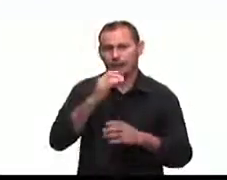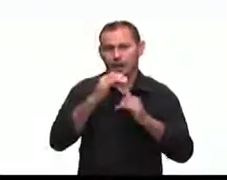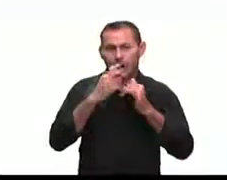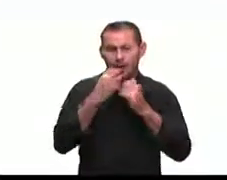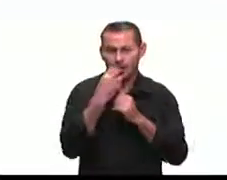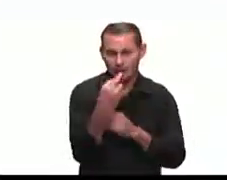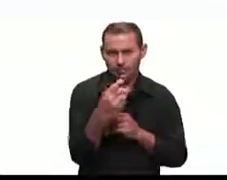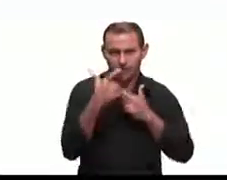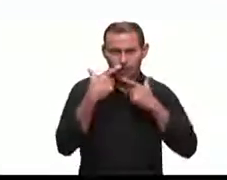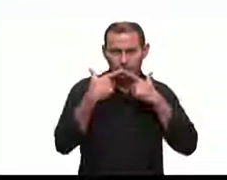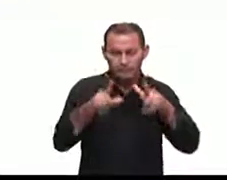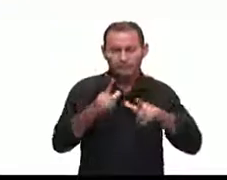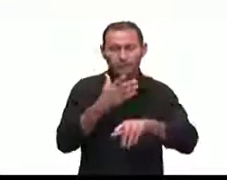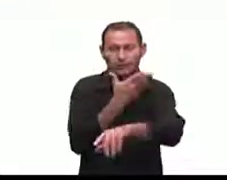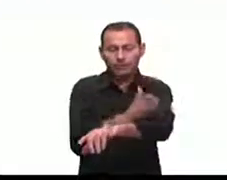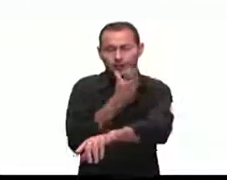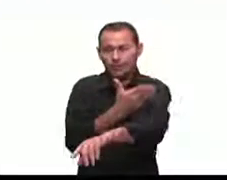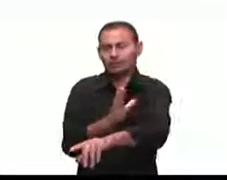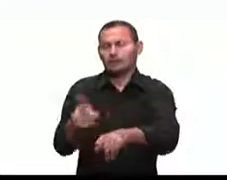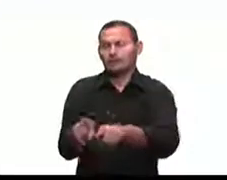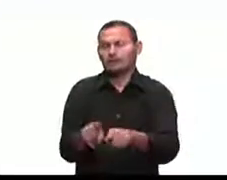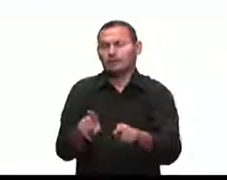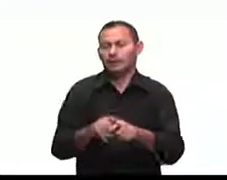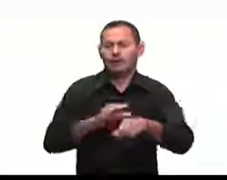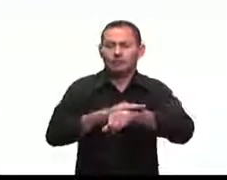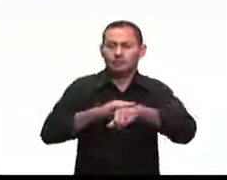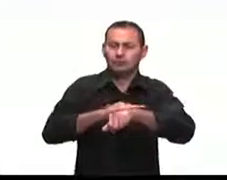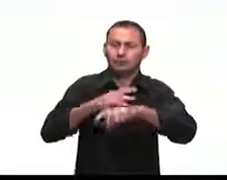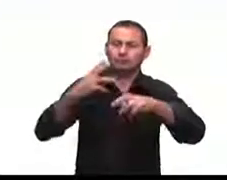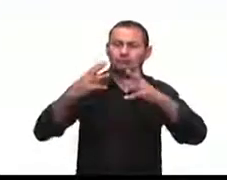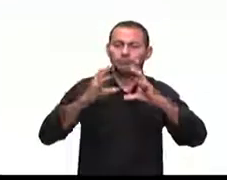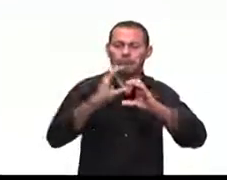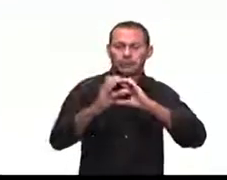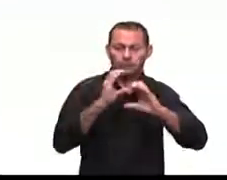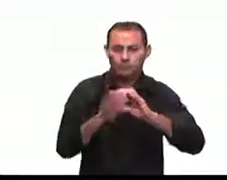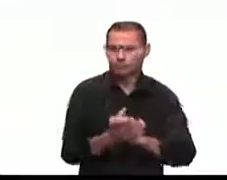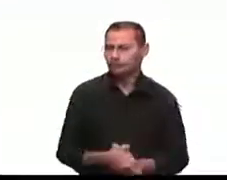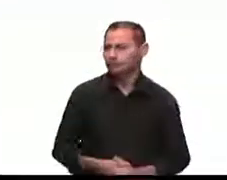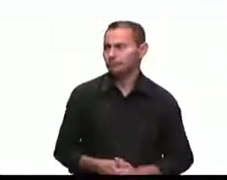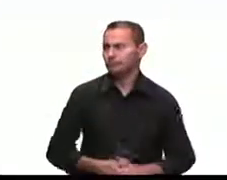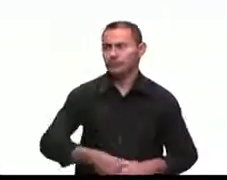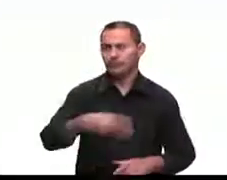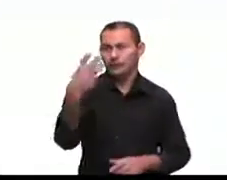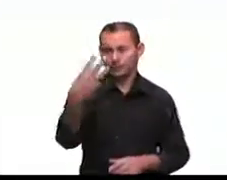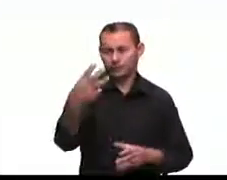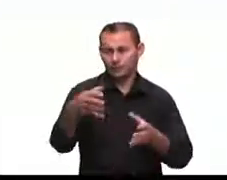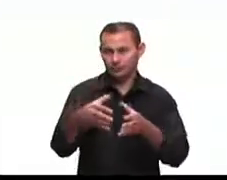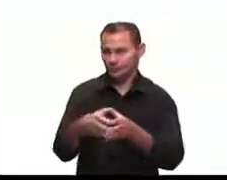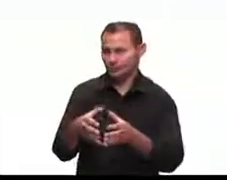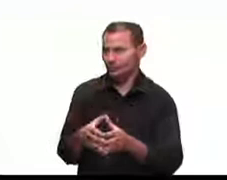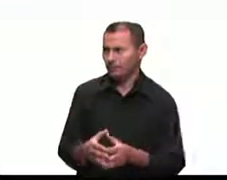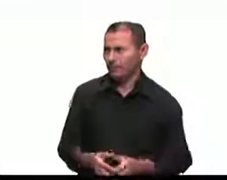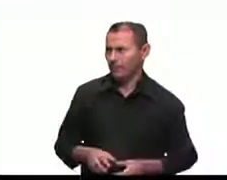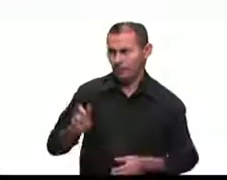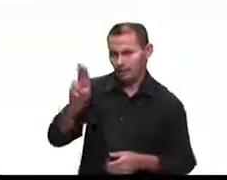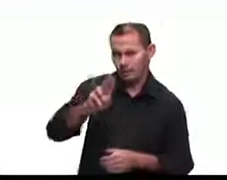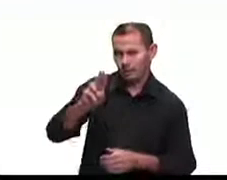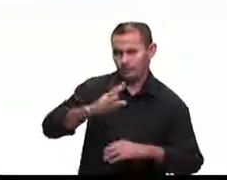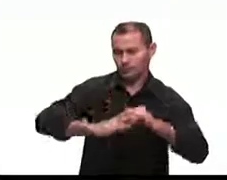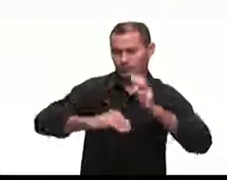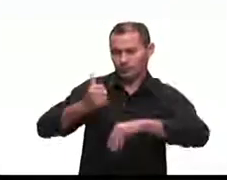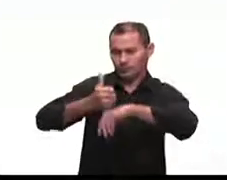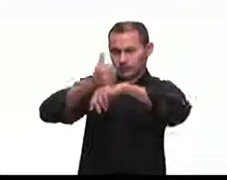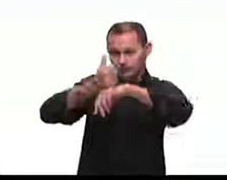ênfase na prática e principalmente na conversação. E por último, para o uso